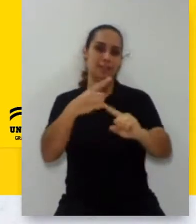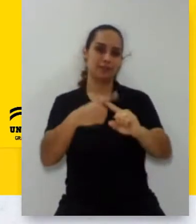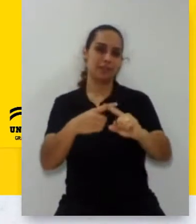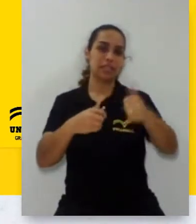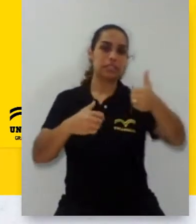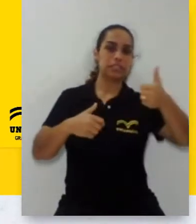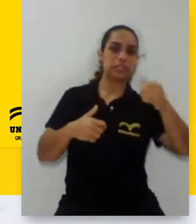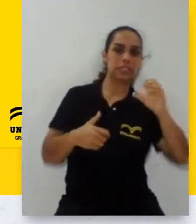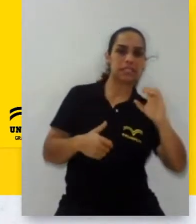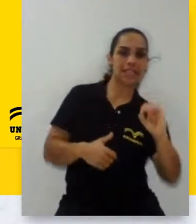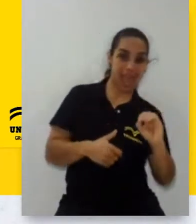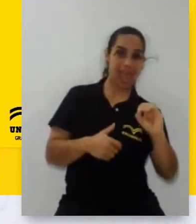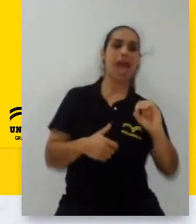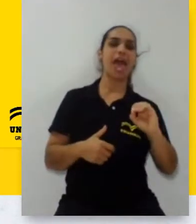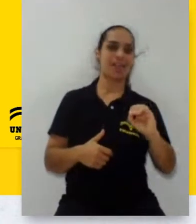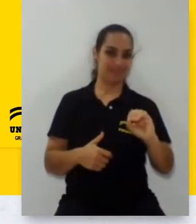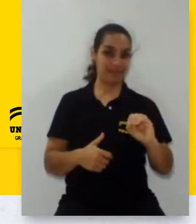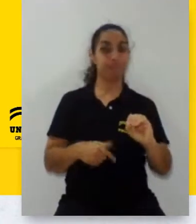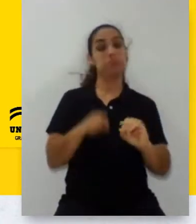atividade física.